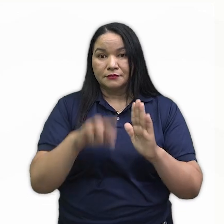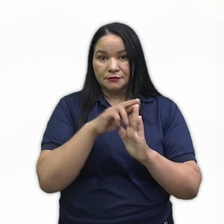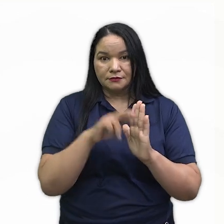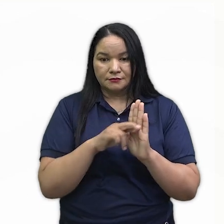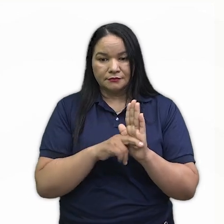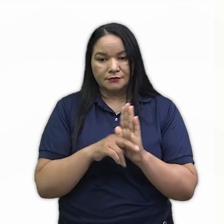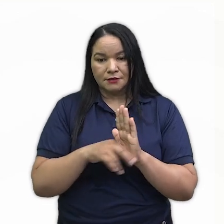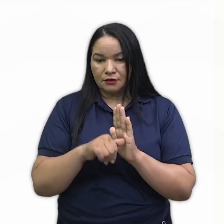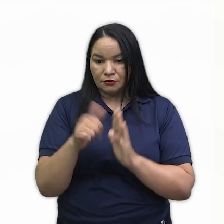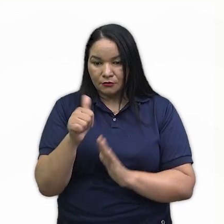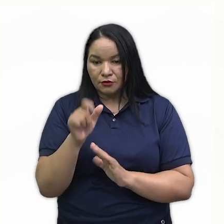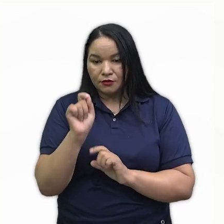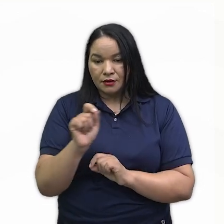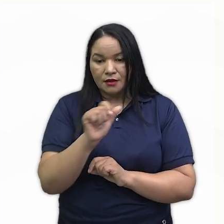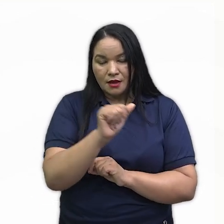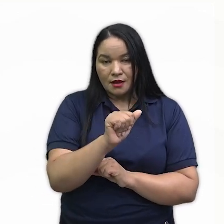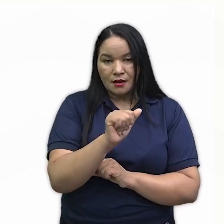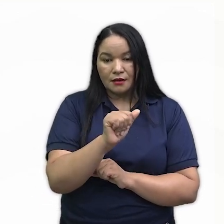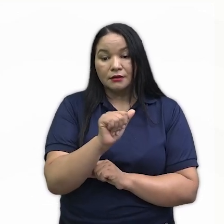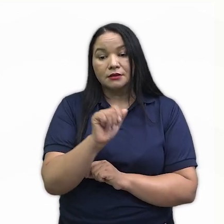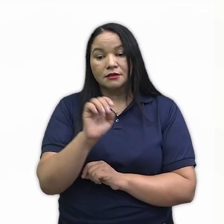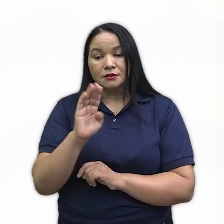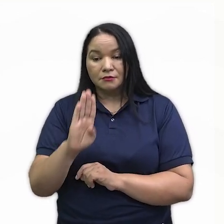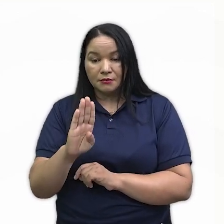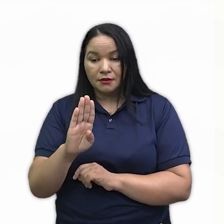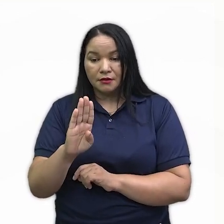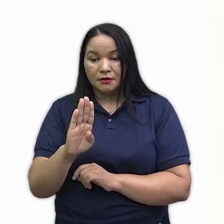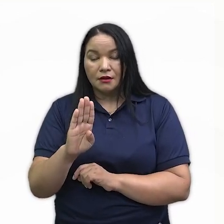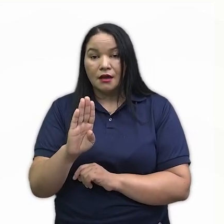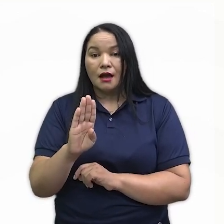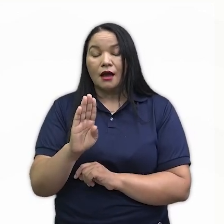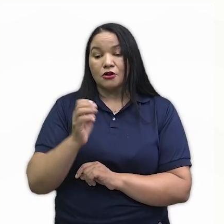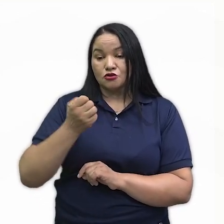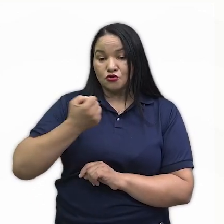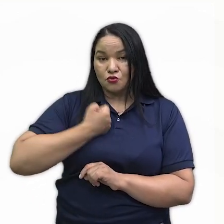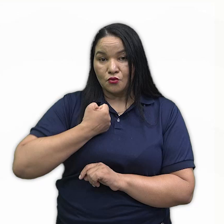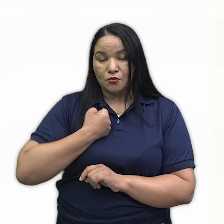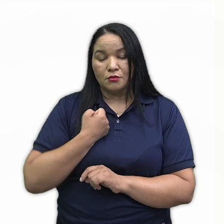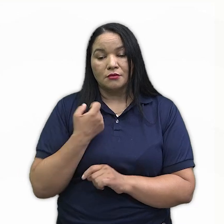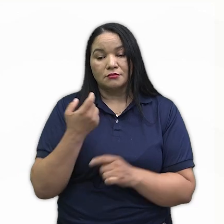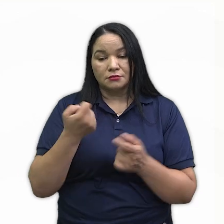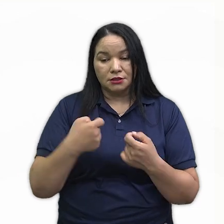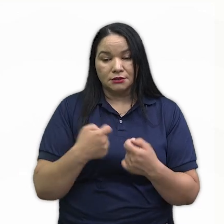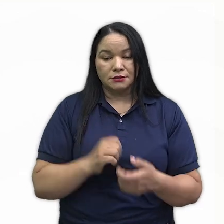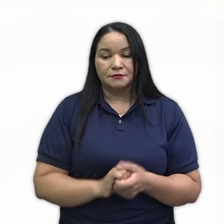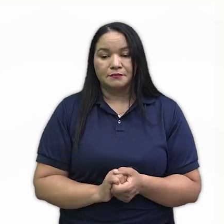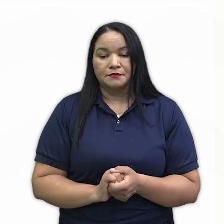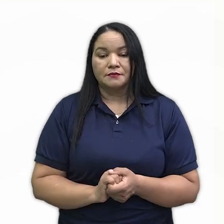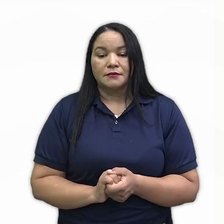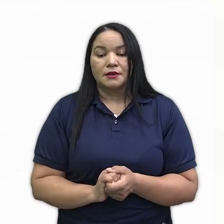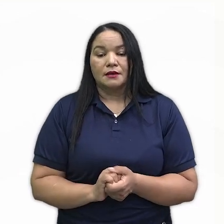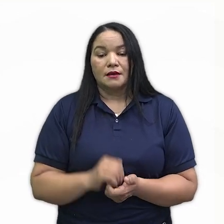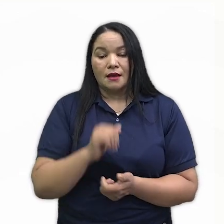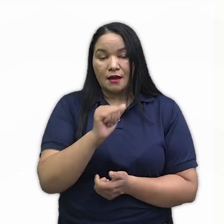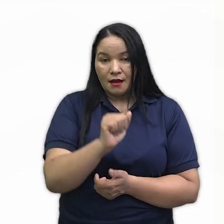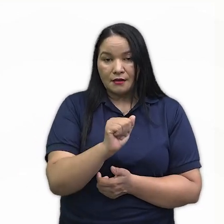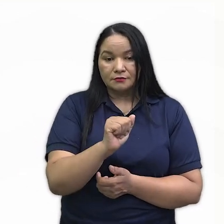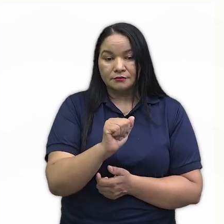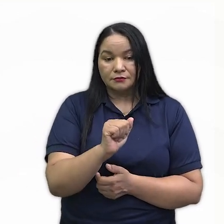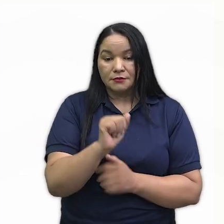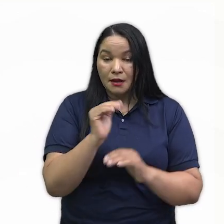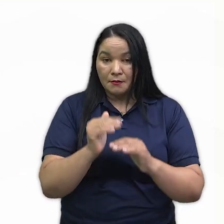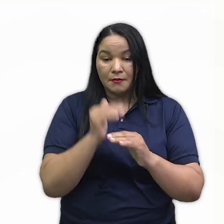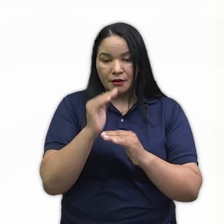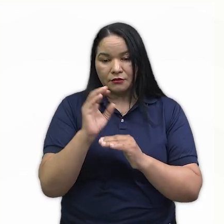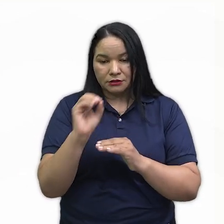surge aqui, que A e B sejam números reais, tal que o A seja maior